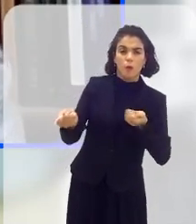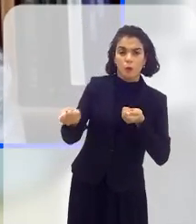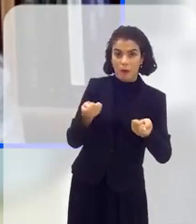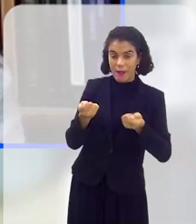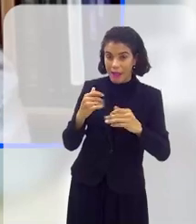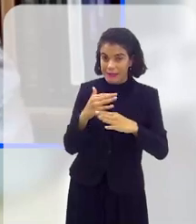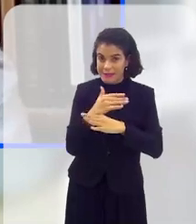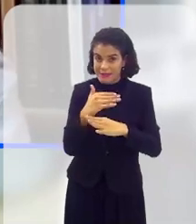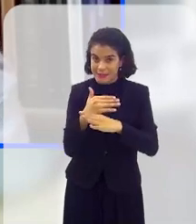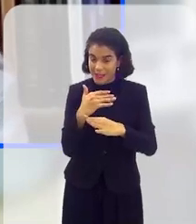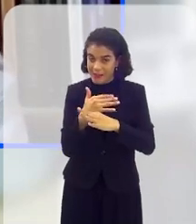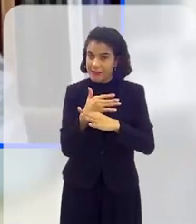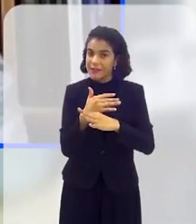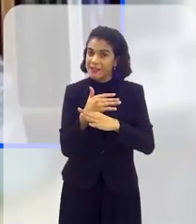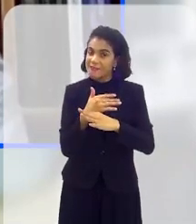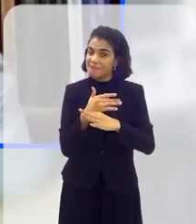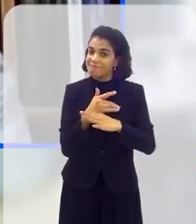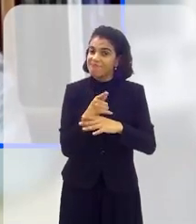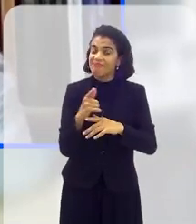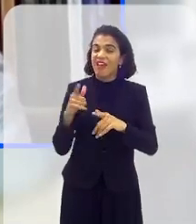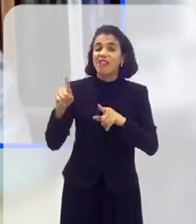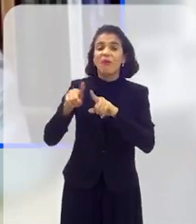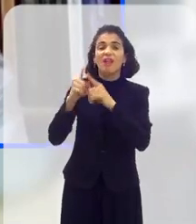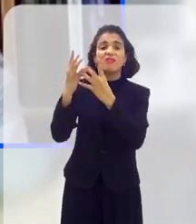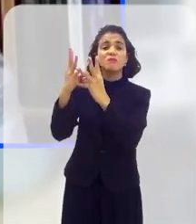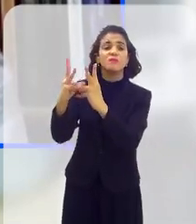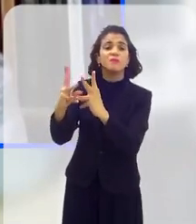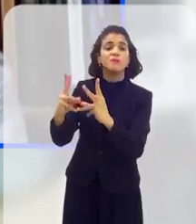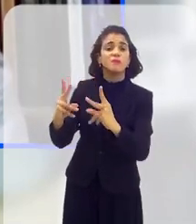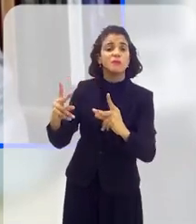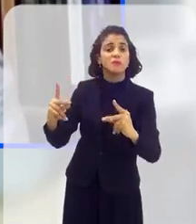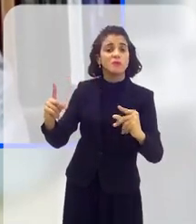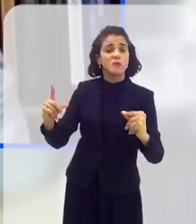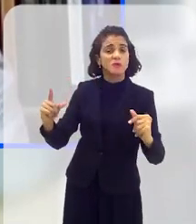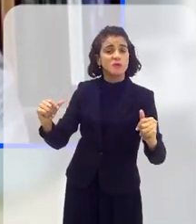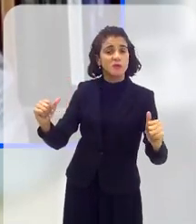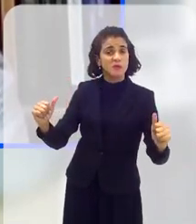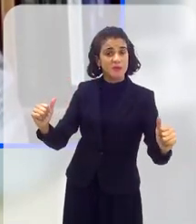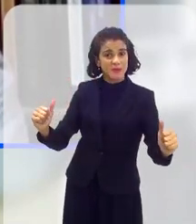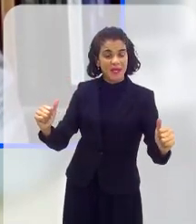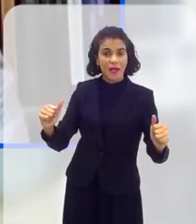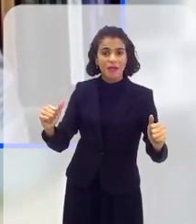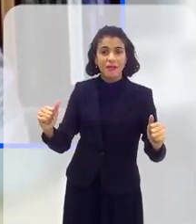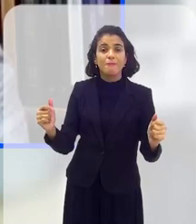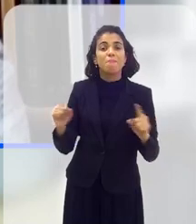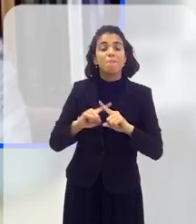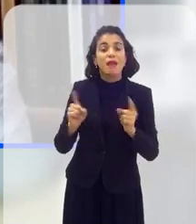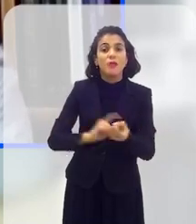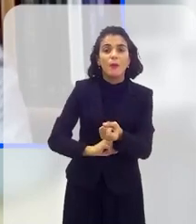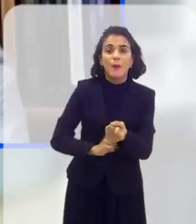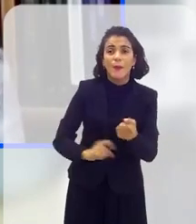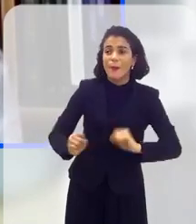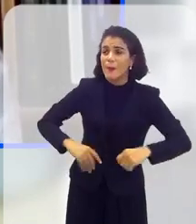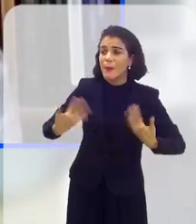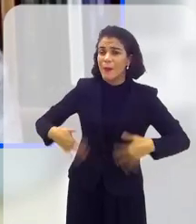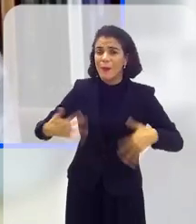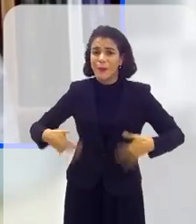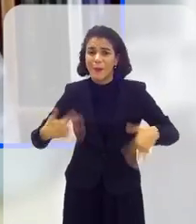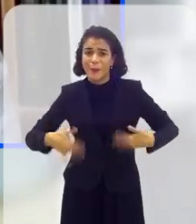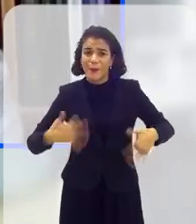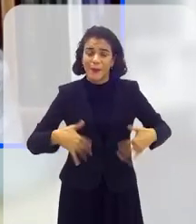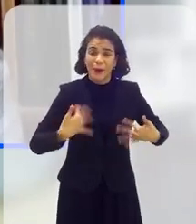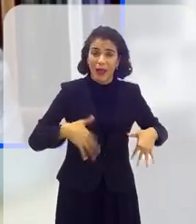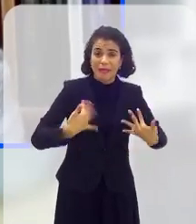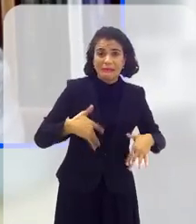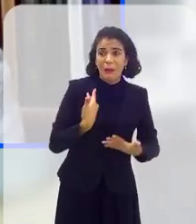forma, conseguiam controlar a cidade, né, elas vão perdendo esse poder. E aí é o desespero que essas pessoas